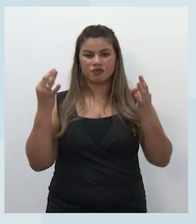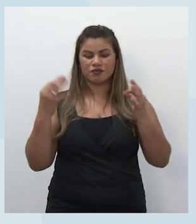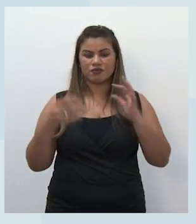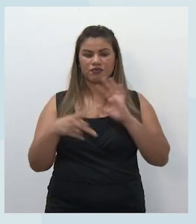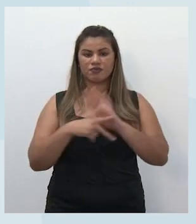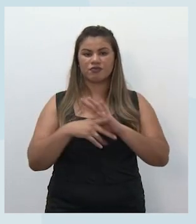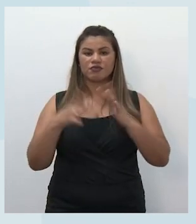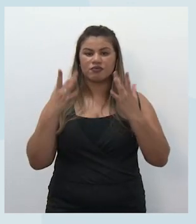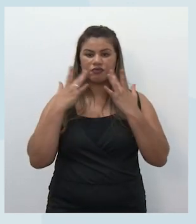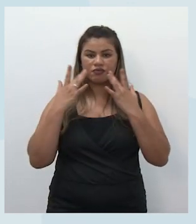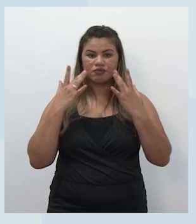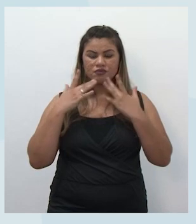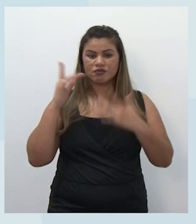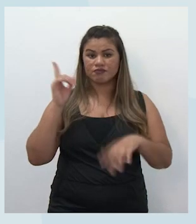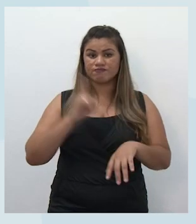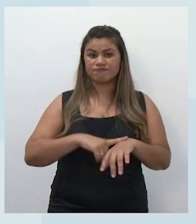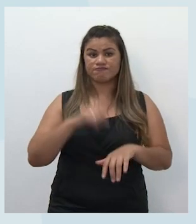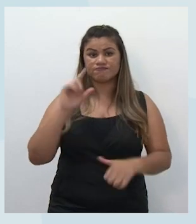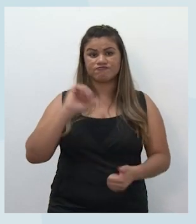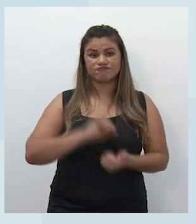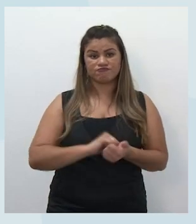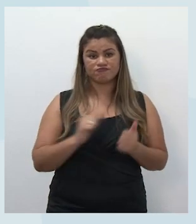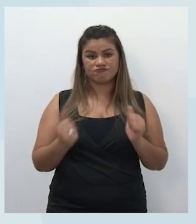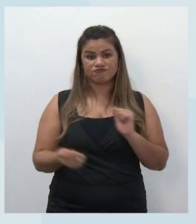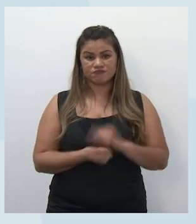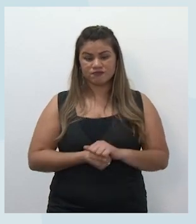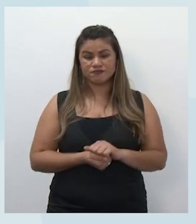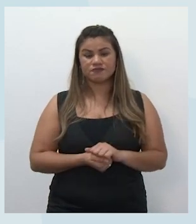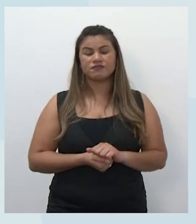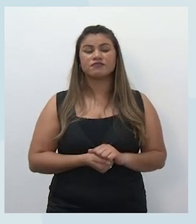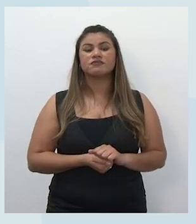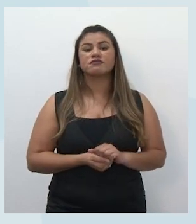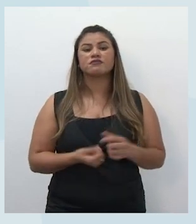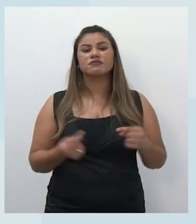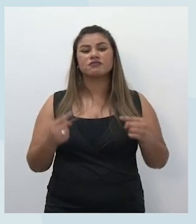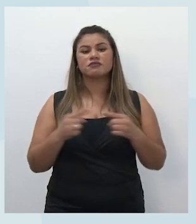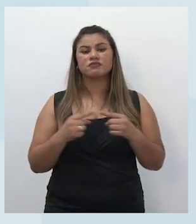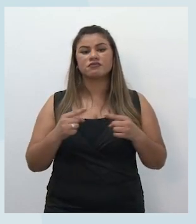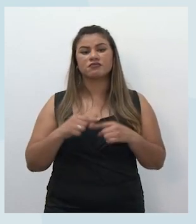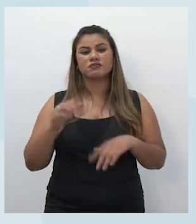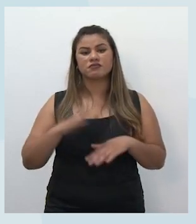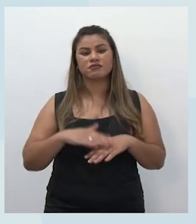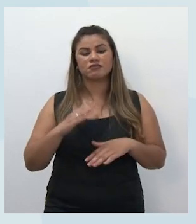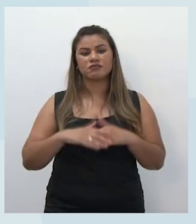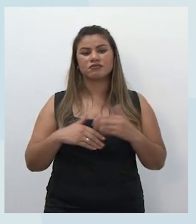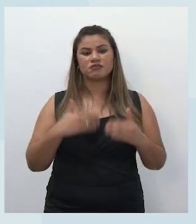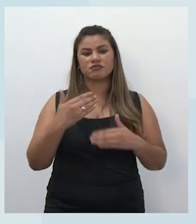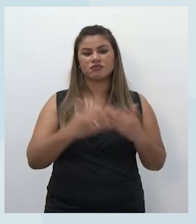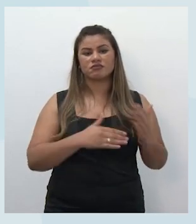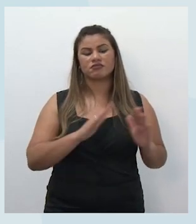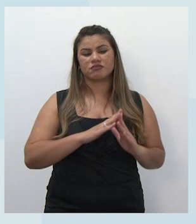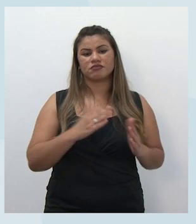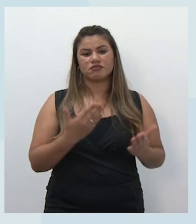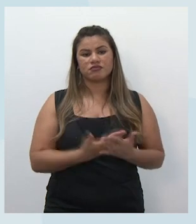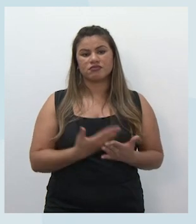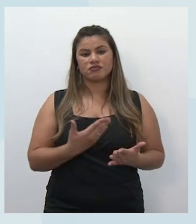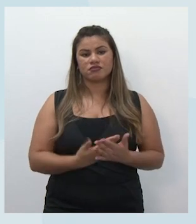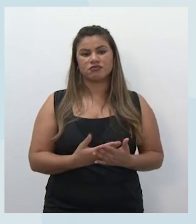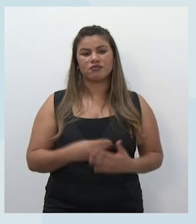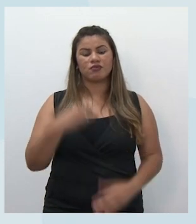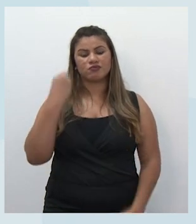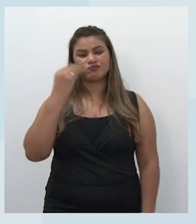teatro de improvisação. Então, a produção dessa modalidade na escola pode vir a ser uma